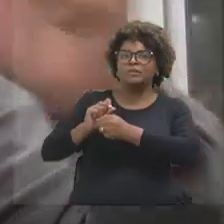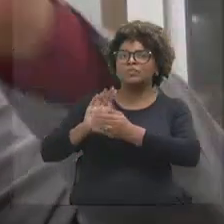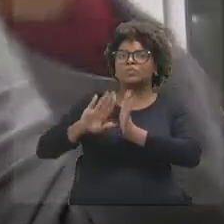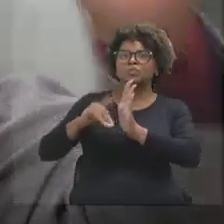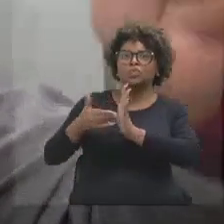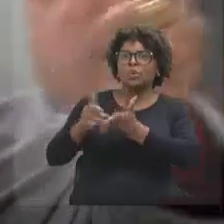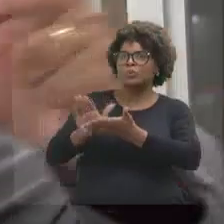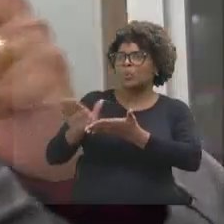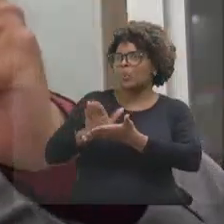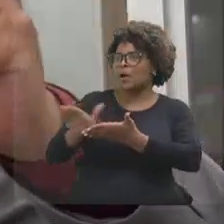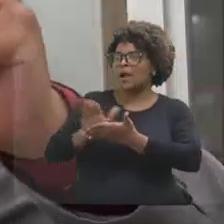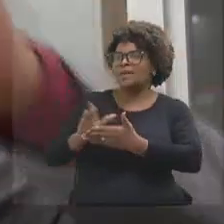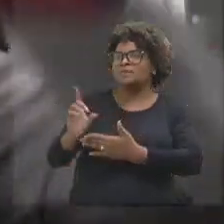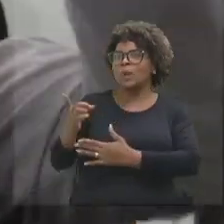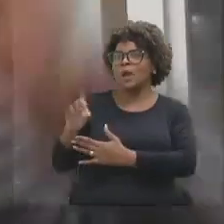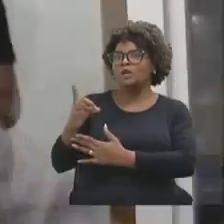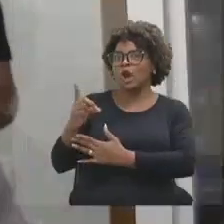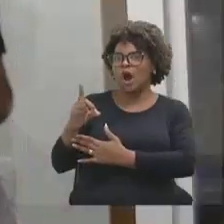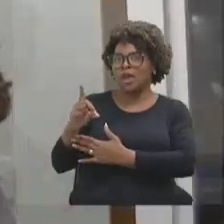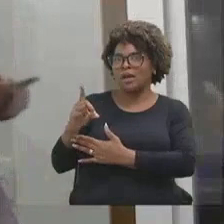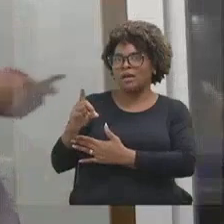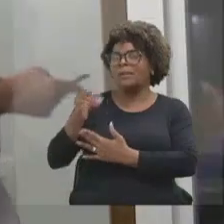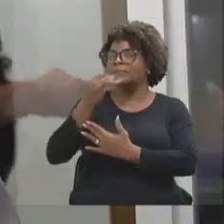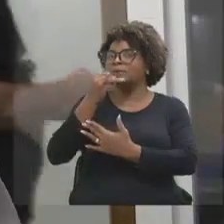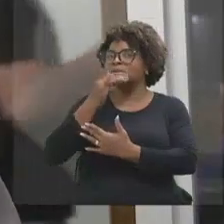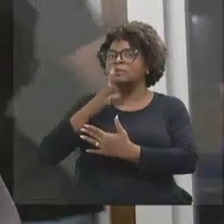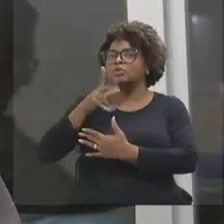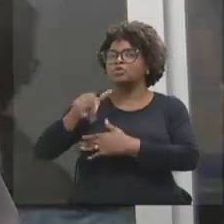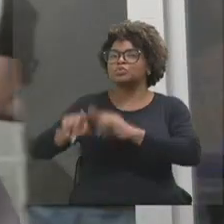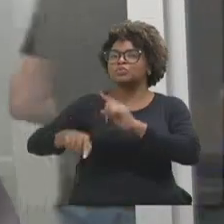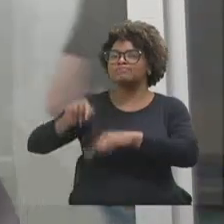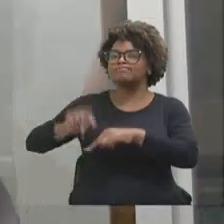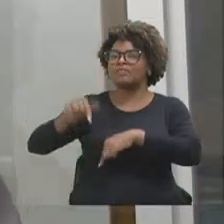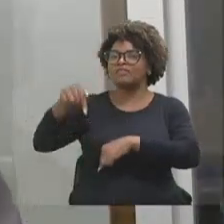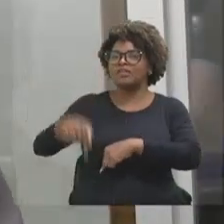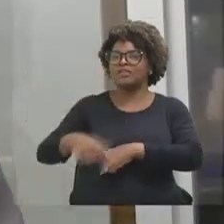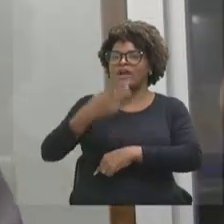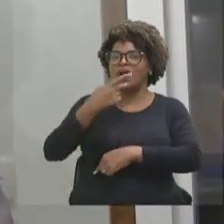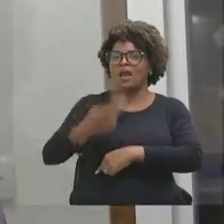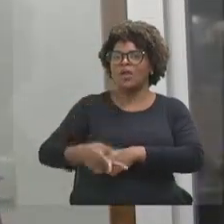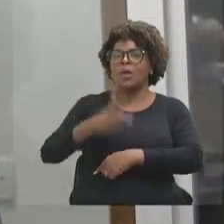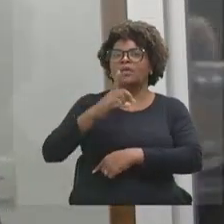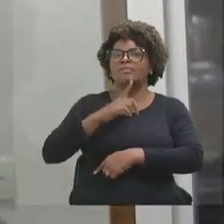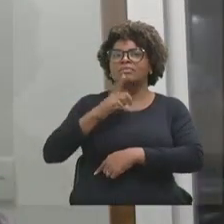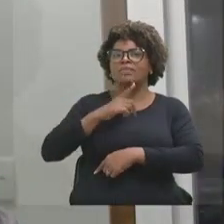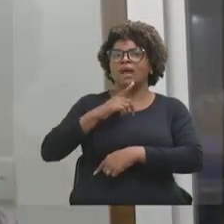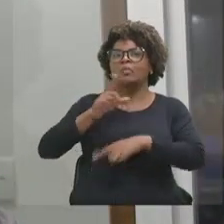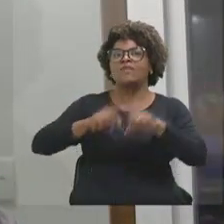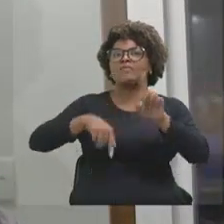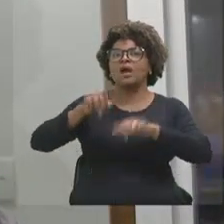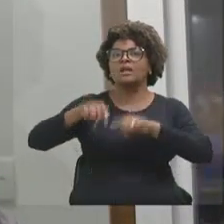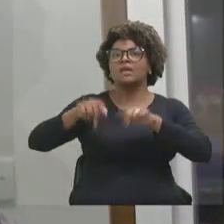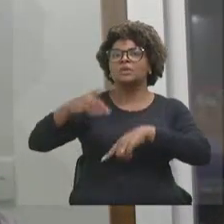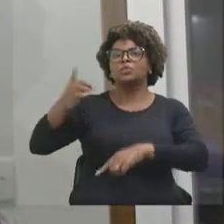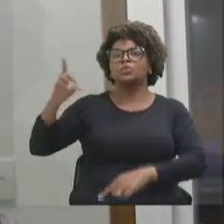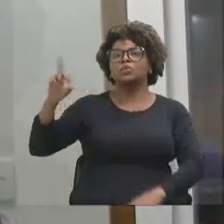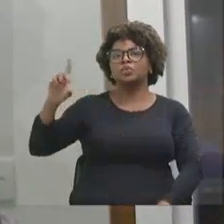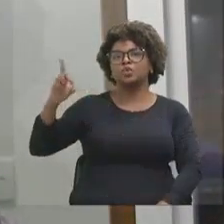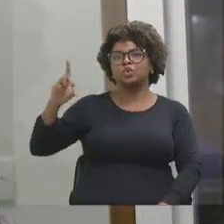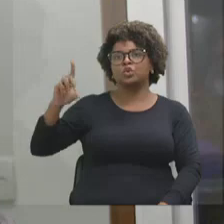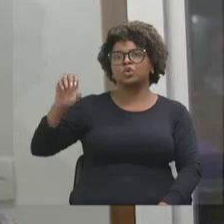tomólogos mamógrafos eles estão vinculados a variação do dólar então nós temos um grave problema